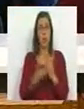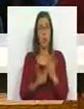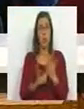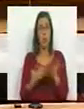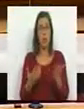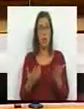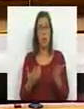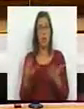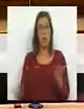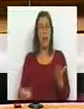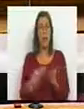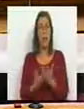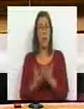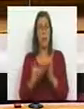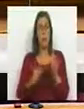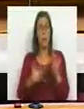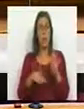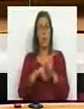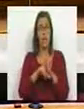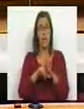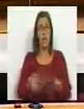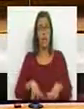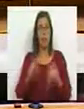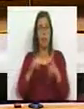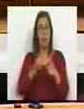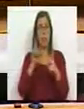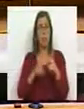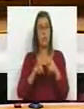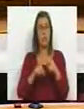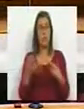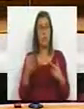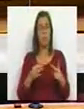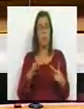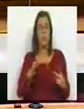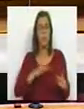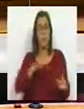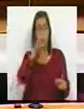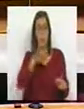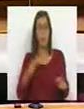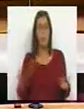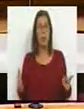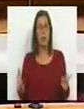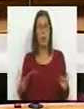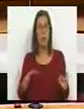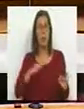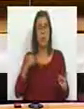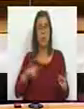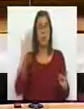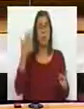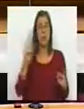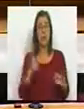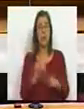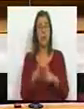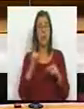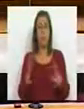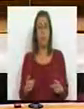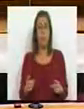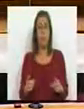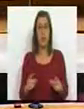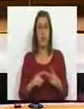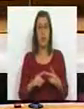que é a proposta de Decreto-Lei de Desenvolvimento. E em segundo lugar, obviamente, Senhora Ministra, Senhora Presidente,